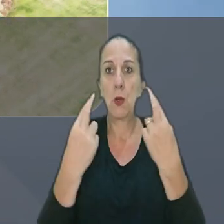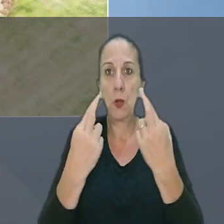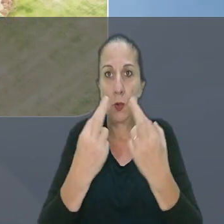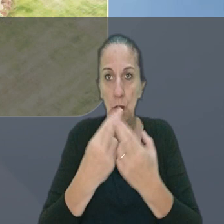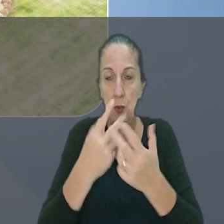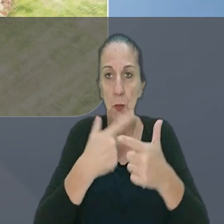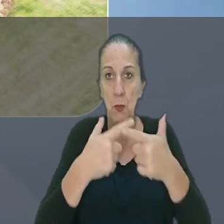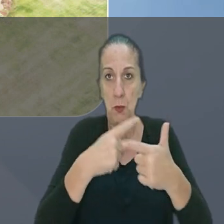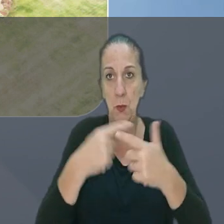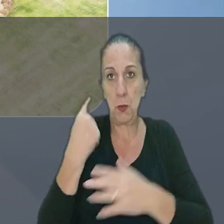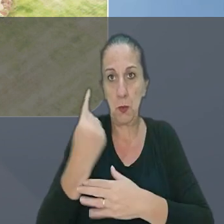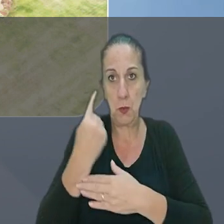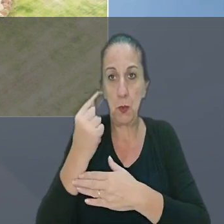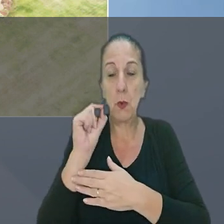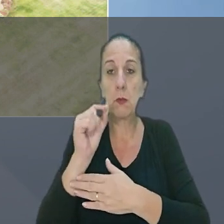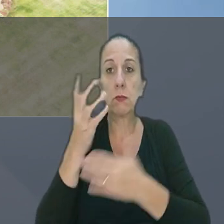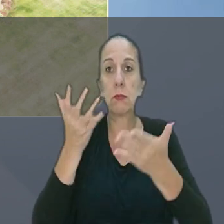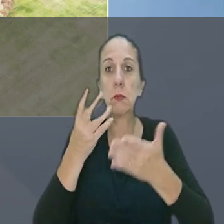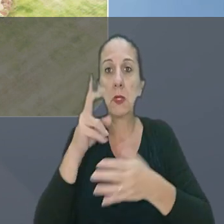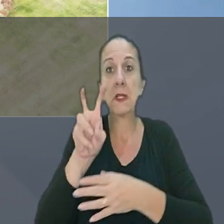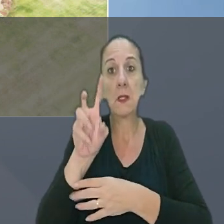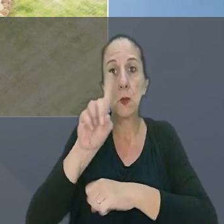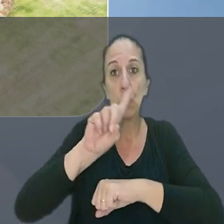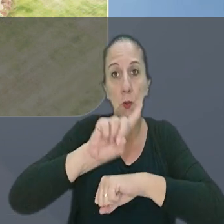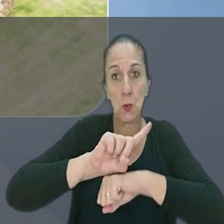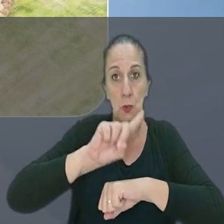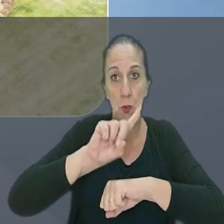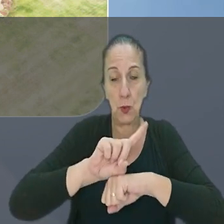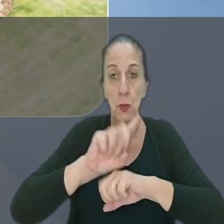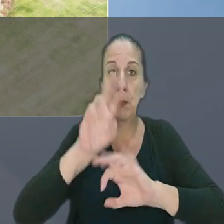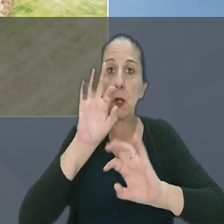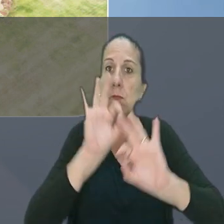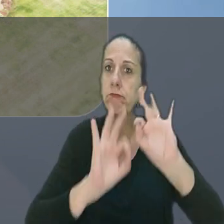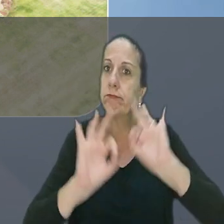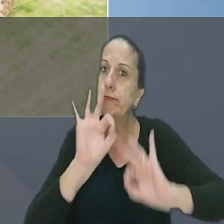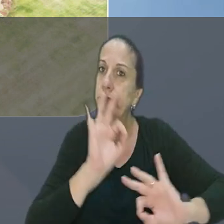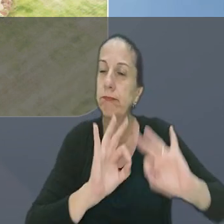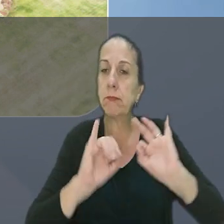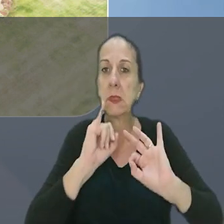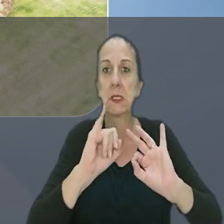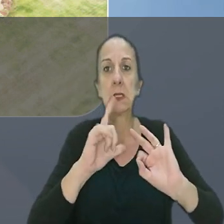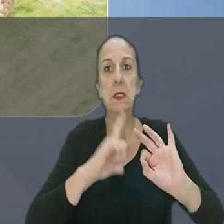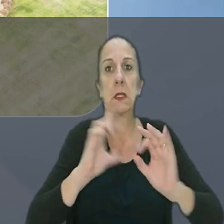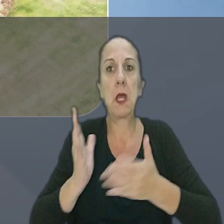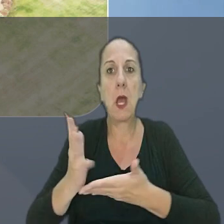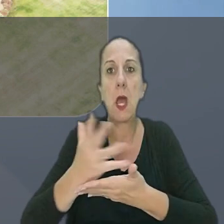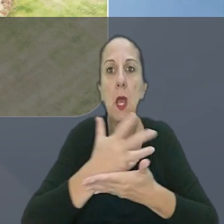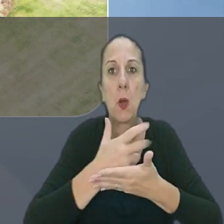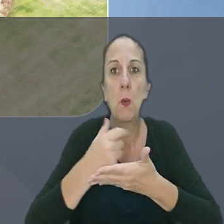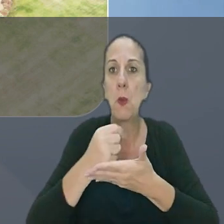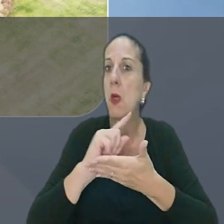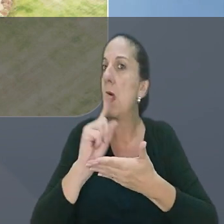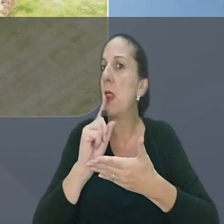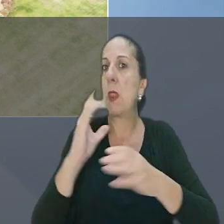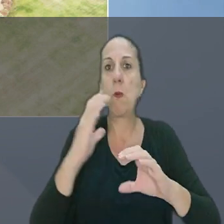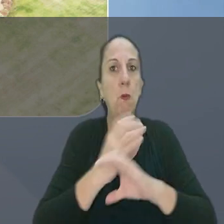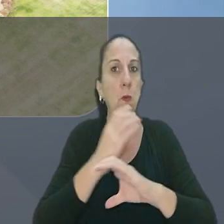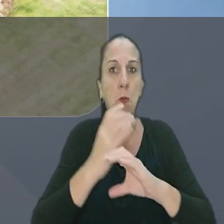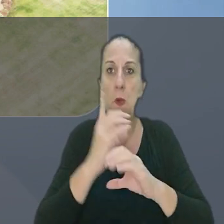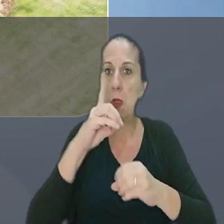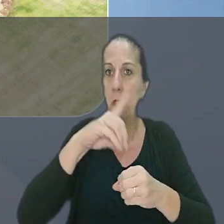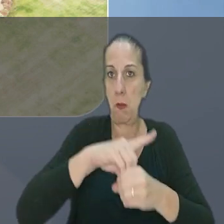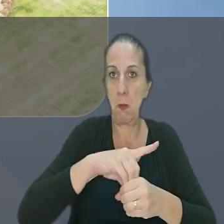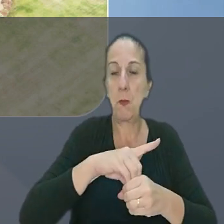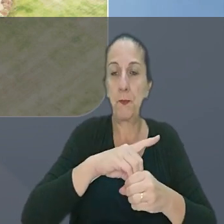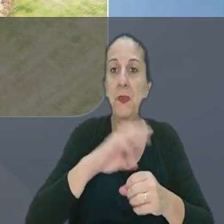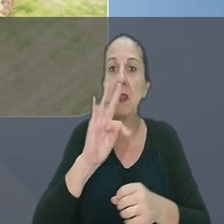da Seção 1 de Dissídios Individuais, que prevê prazo de 5 dias para regularização em caso de recolhimento